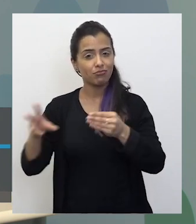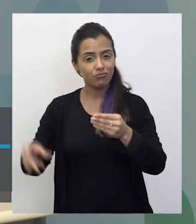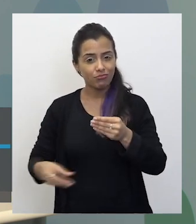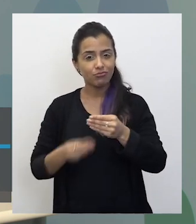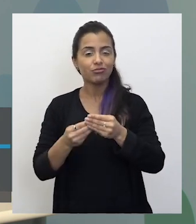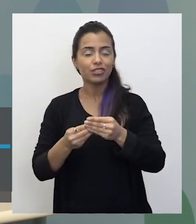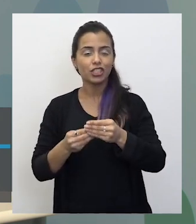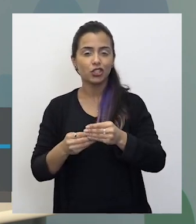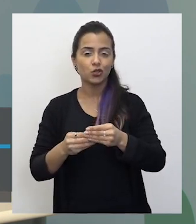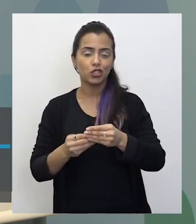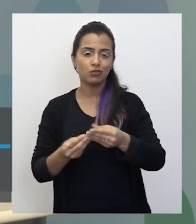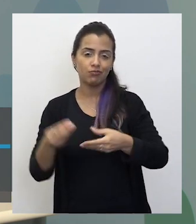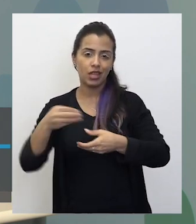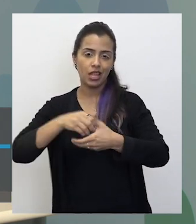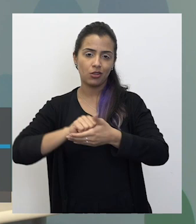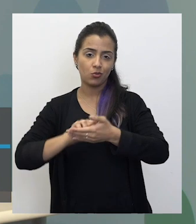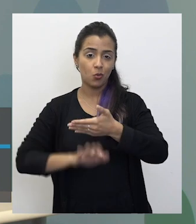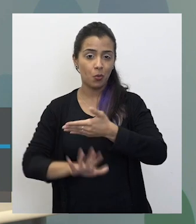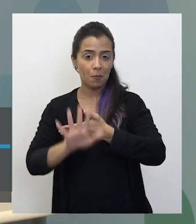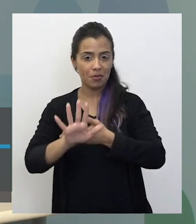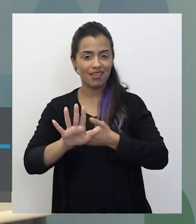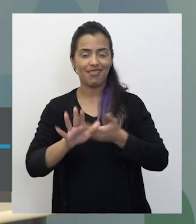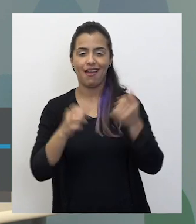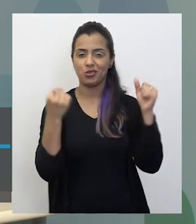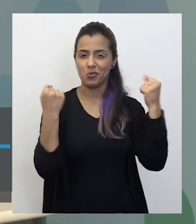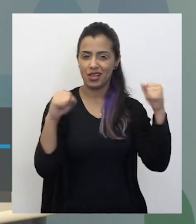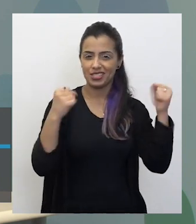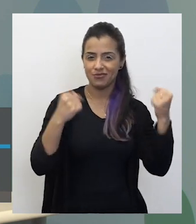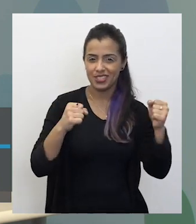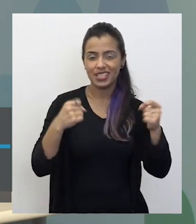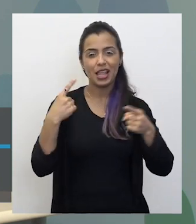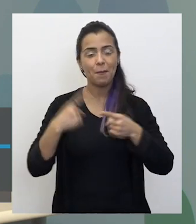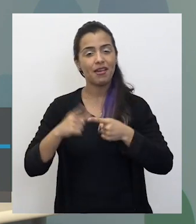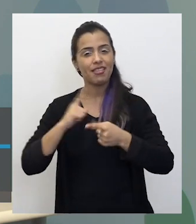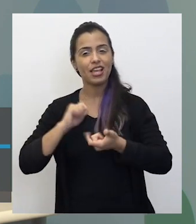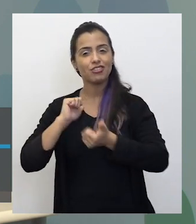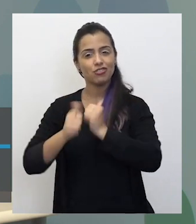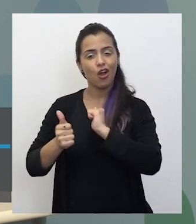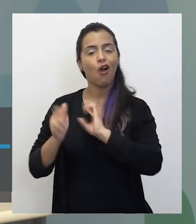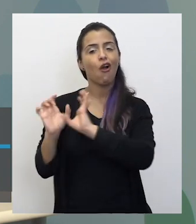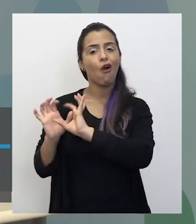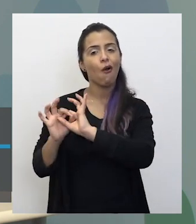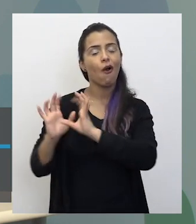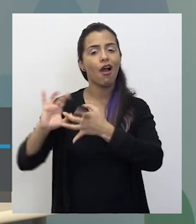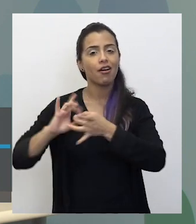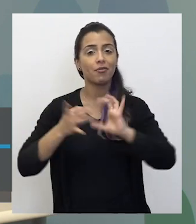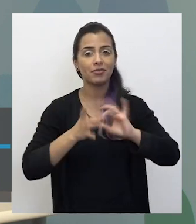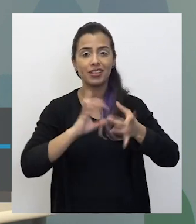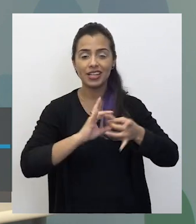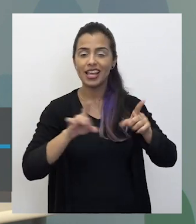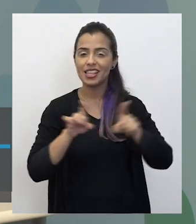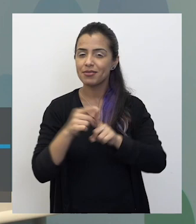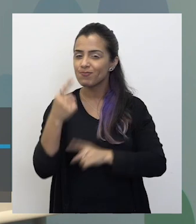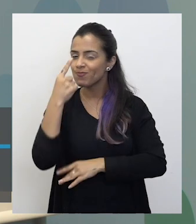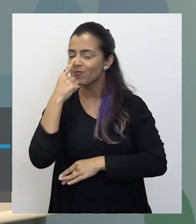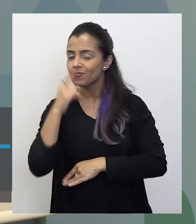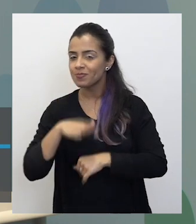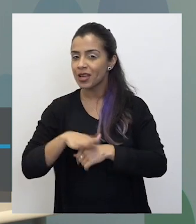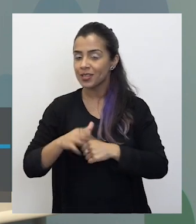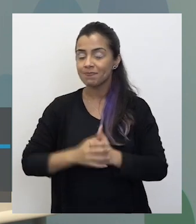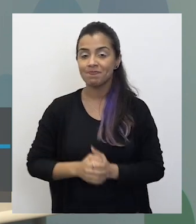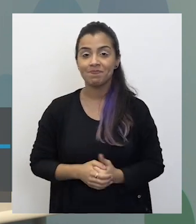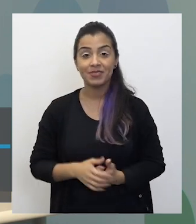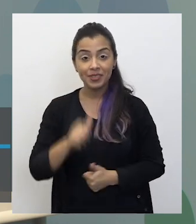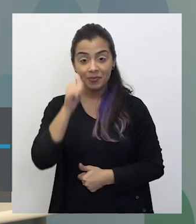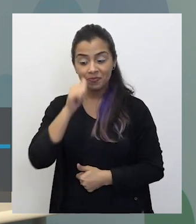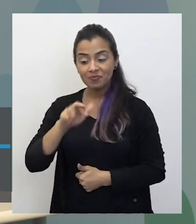também trabalha sobre jogos, competições e faz parte desse processo de familiarização. Bom, a aluna